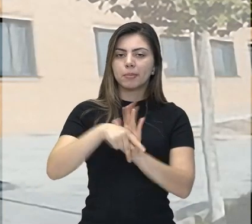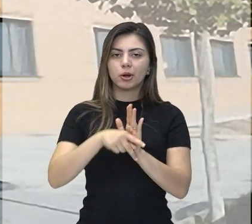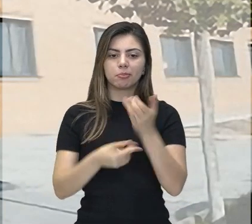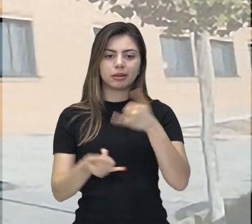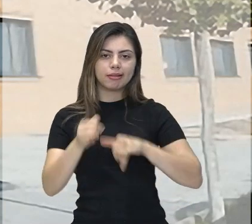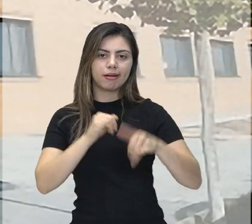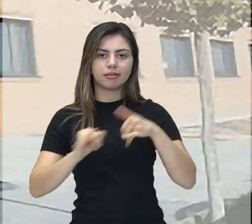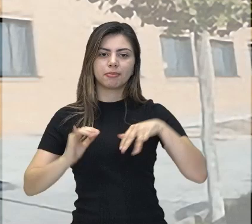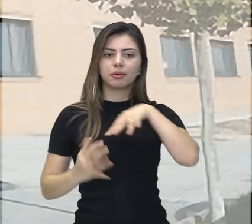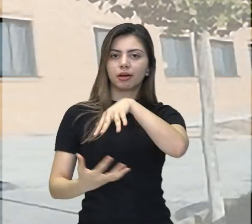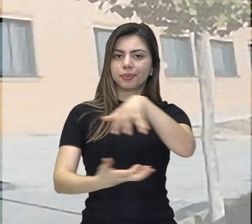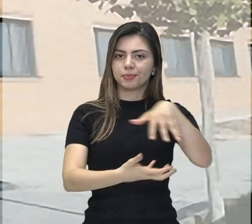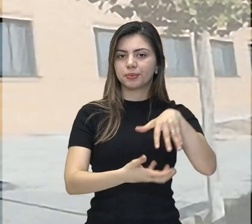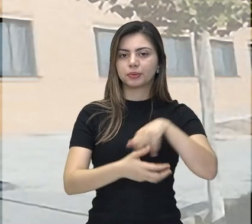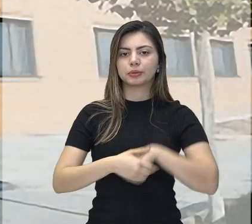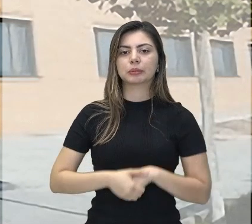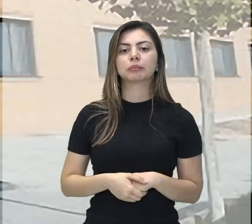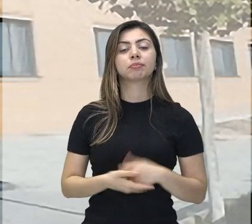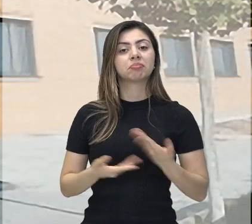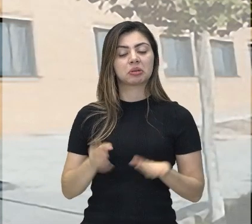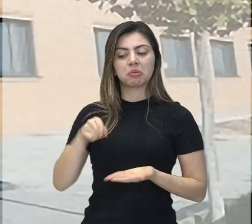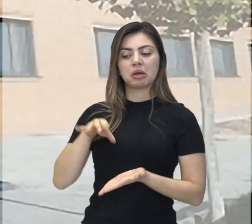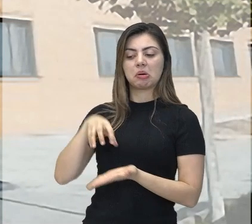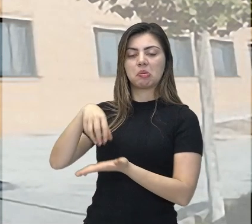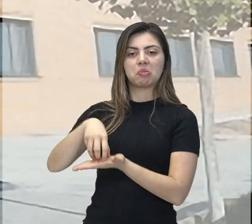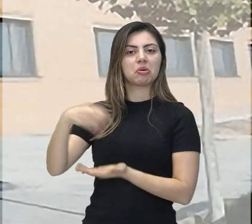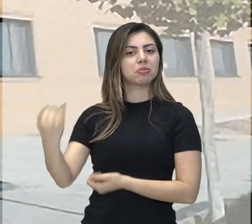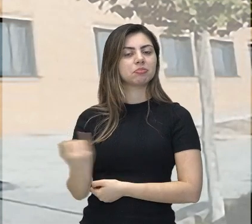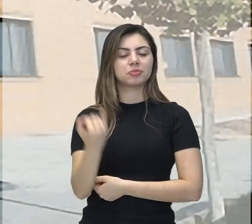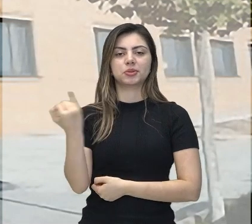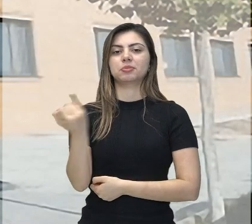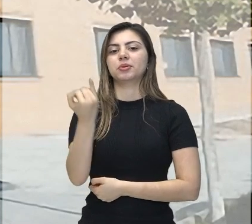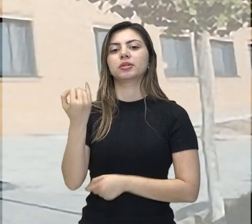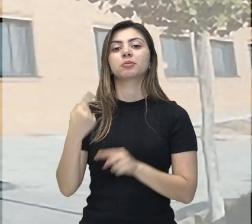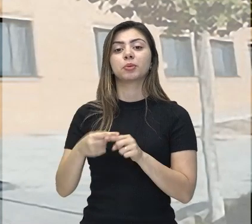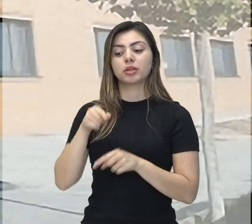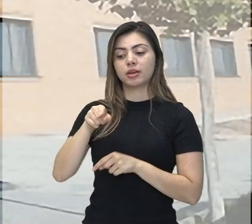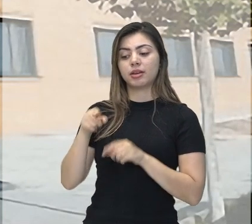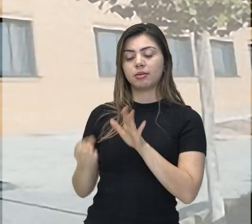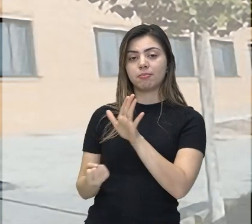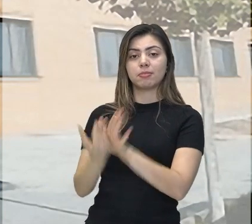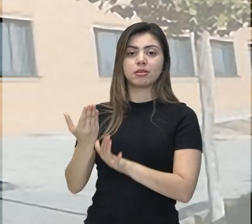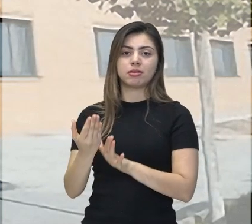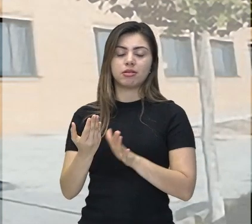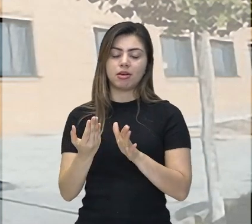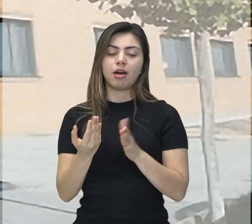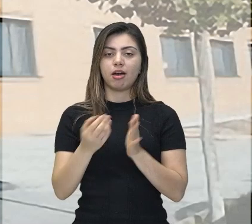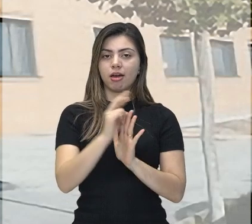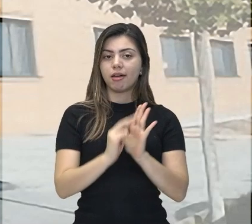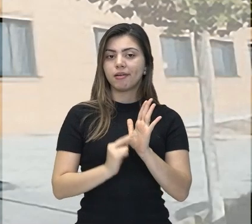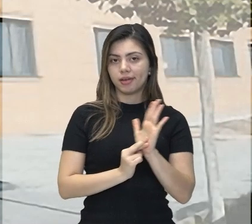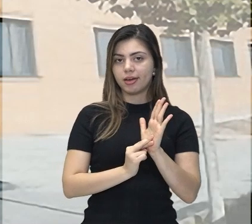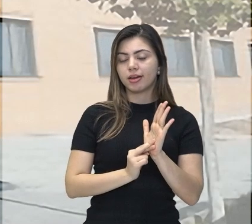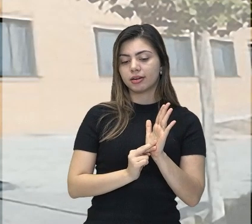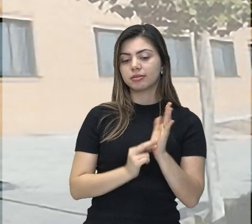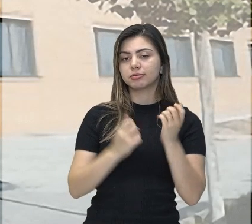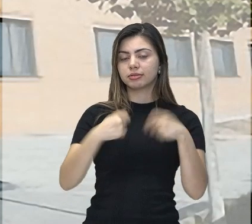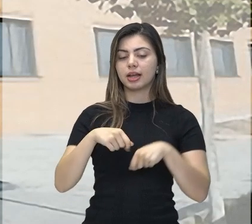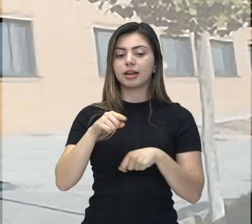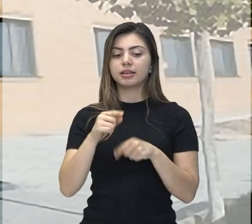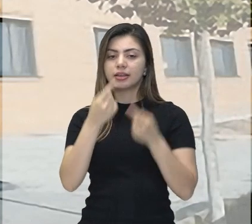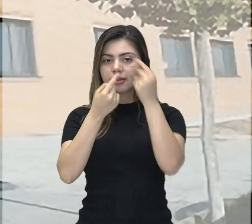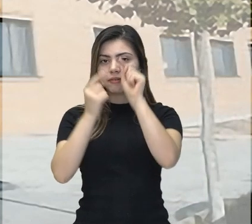e Aplicada. É um órgão muito importante porque é ela que vai estabelecer normas para nomear os